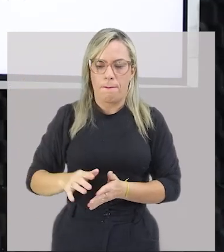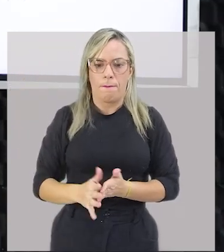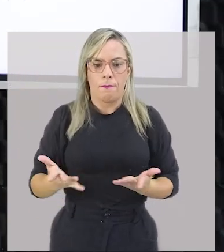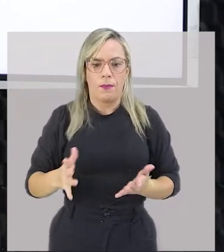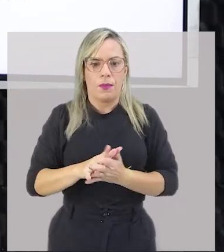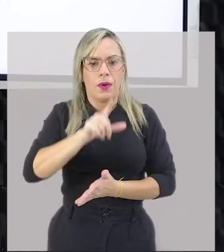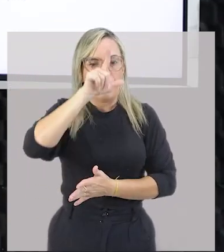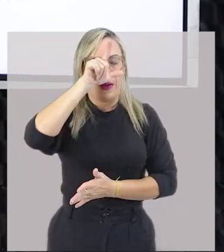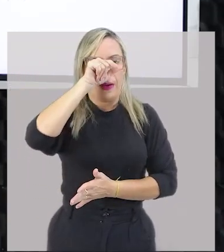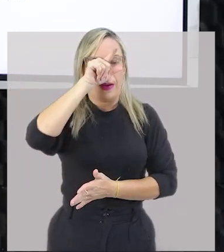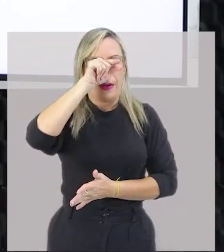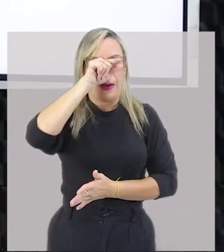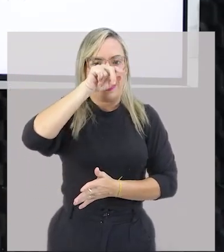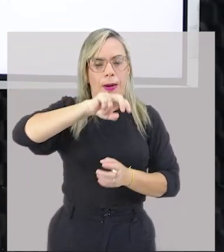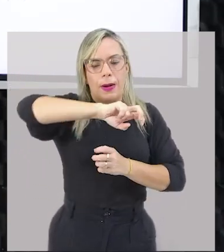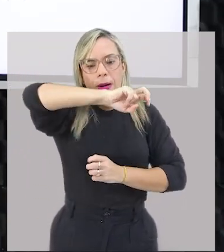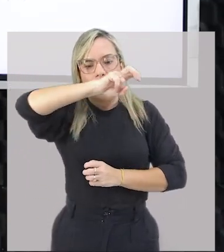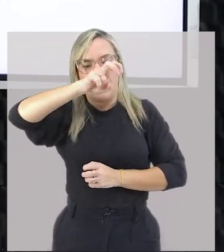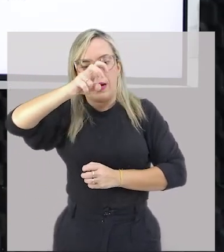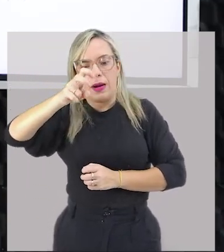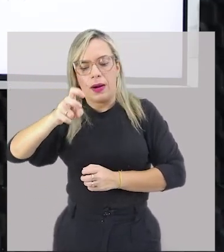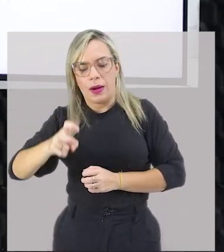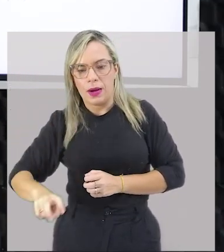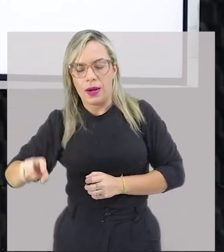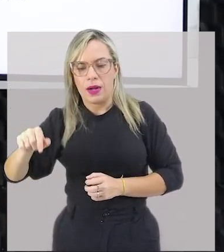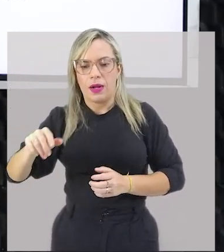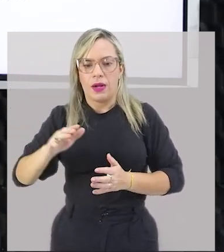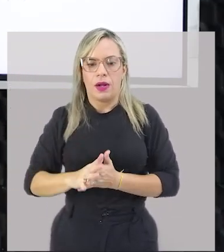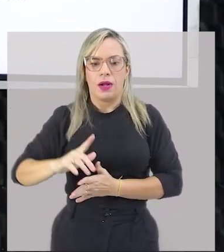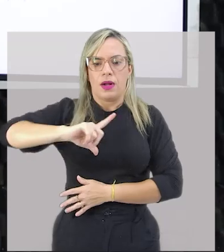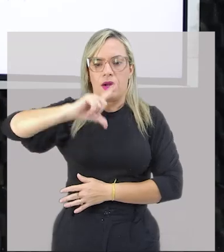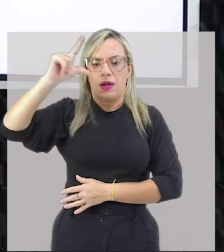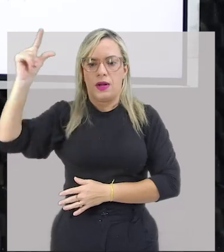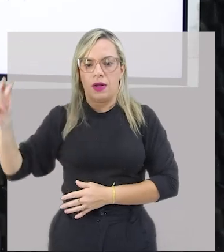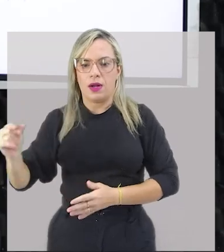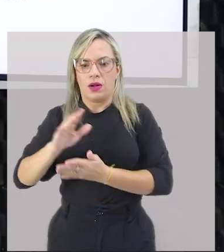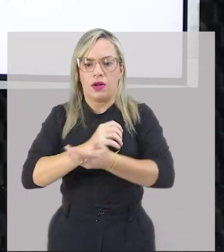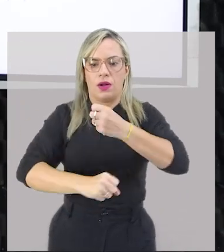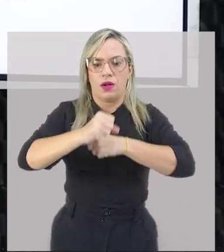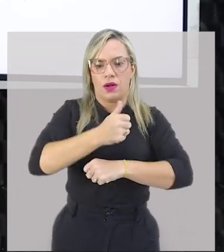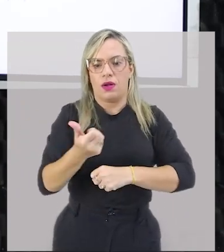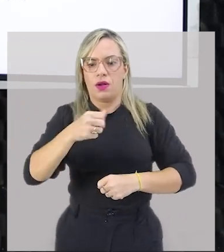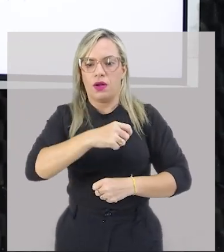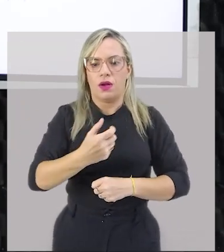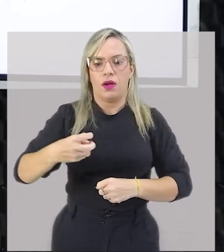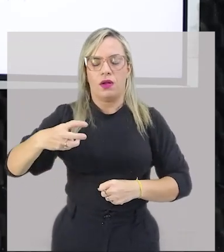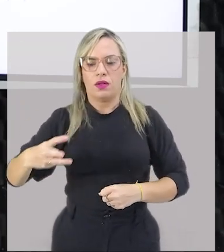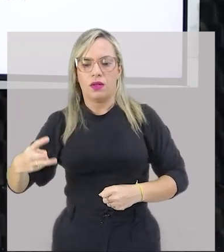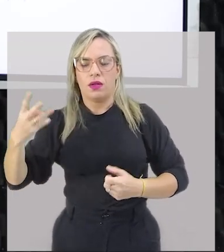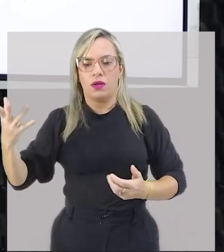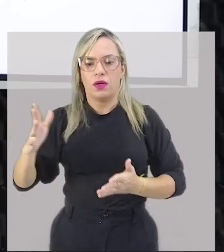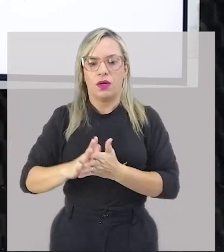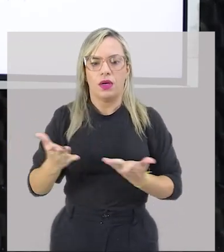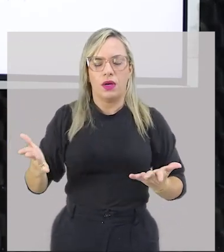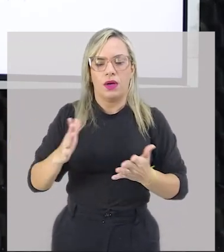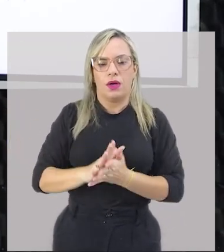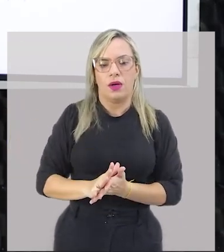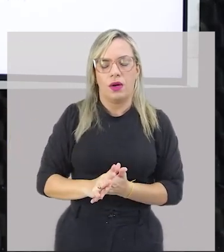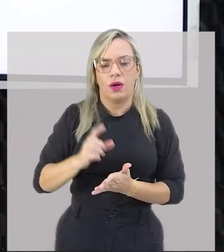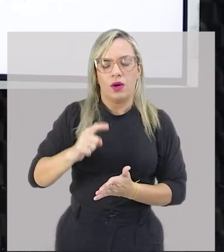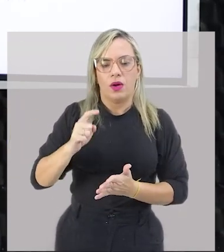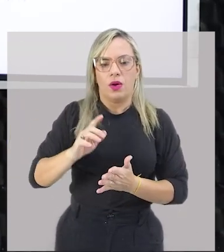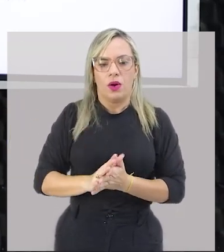na Lua em 1973, o astronauta David Scott confirmou que ambos